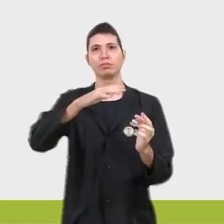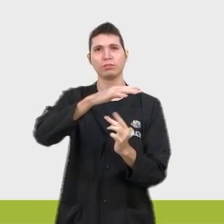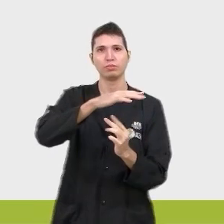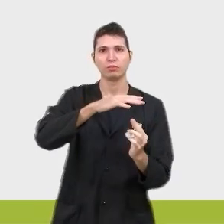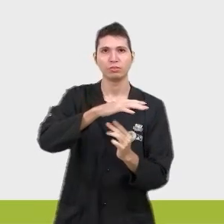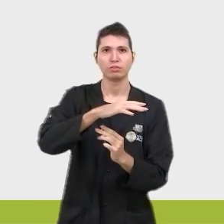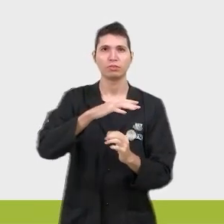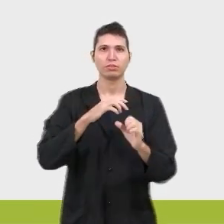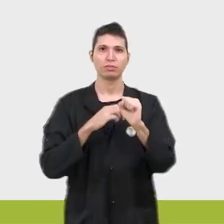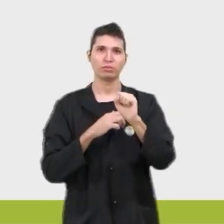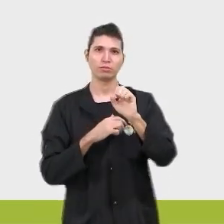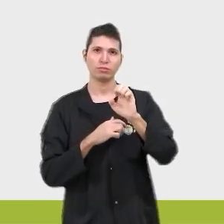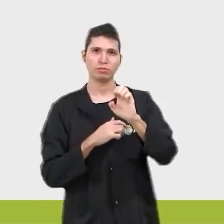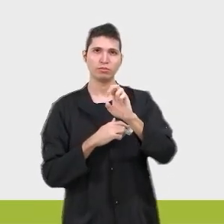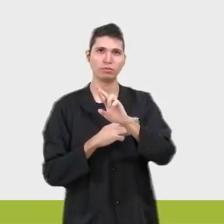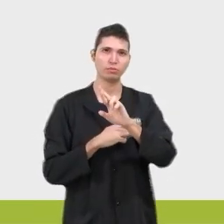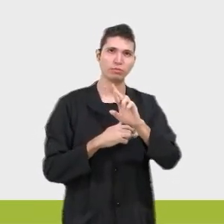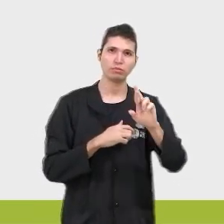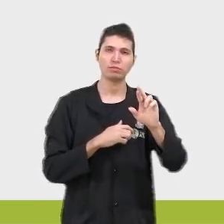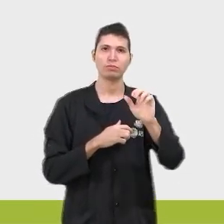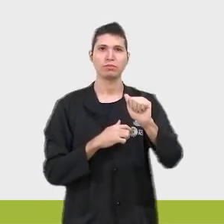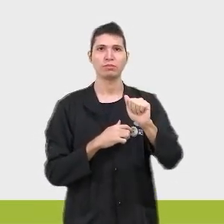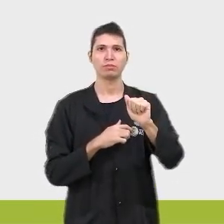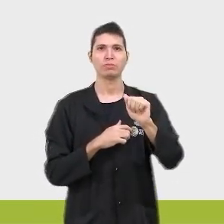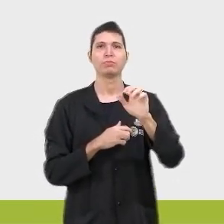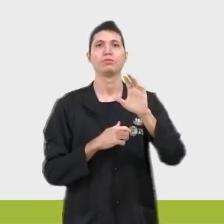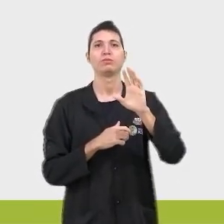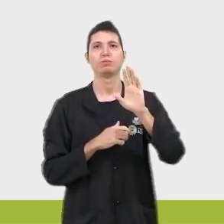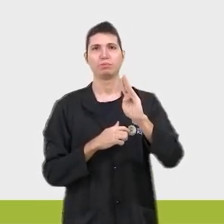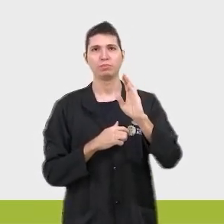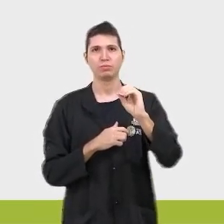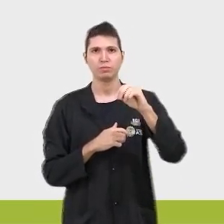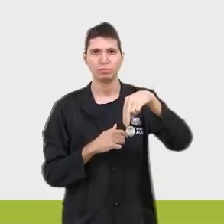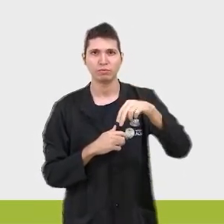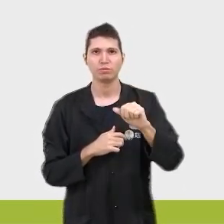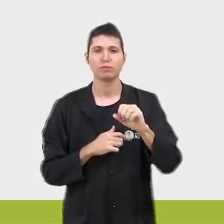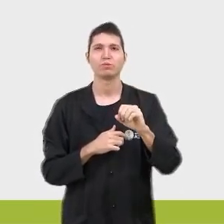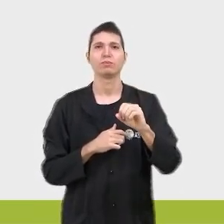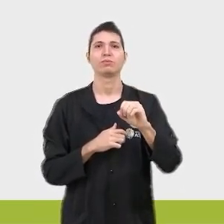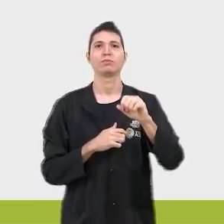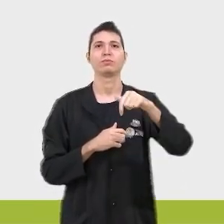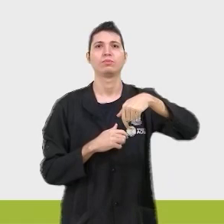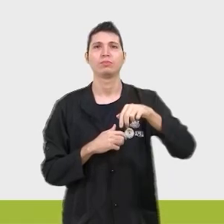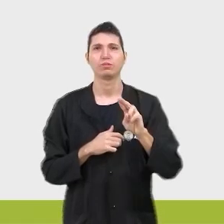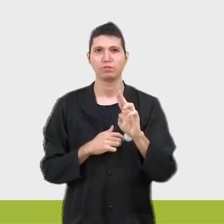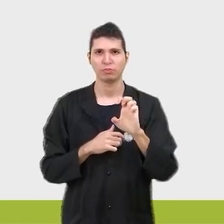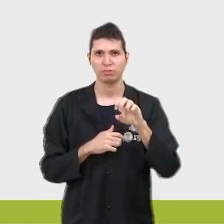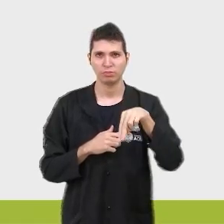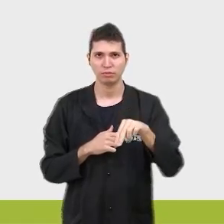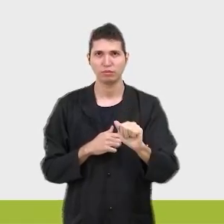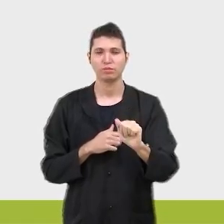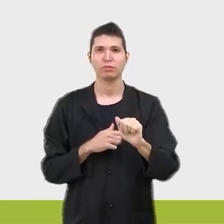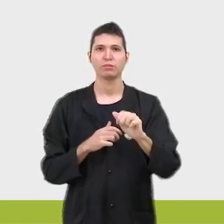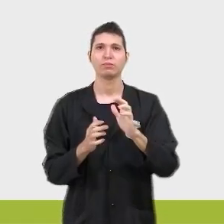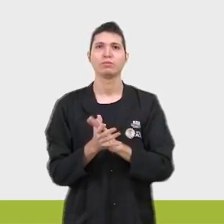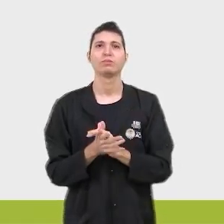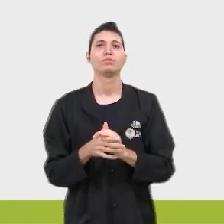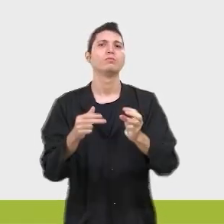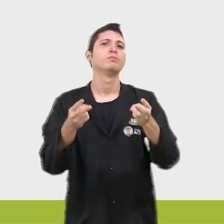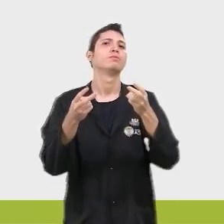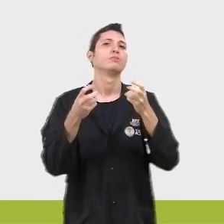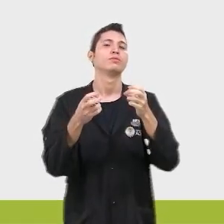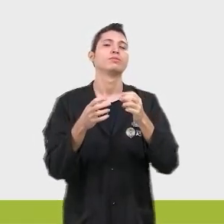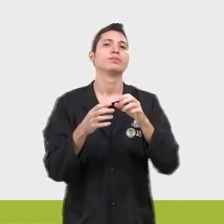Bodoquena, que já está lá próximo ao Paraguai, por ali. Mas reparem também que nesses